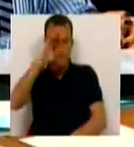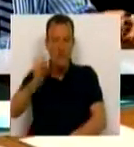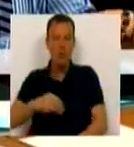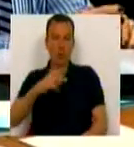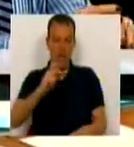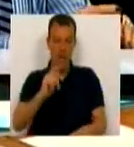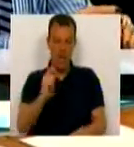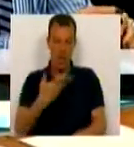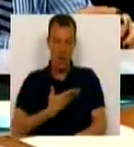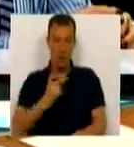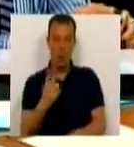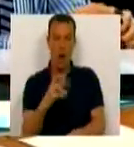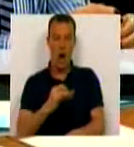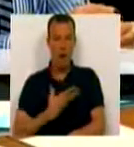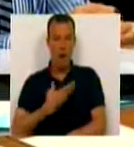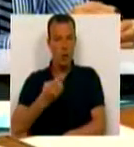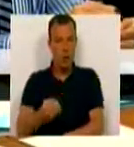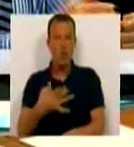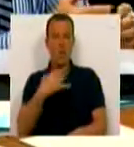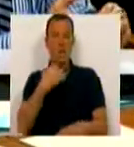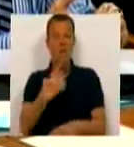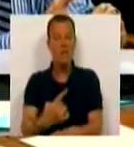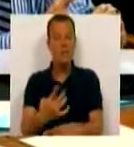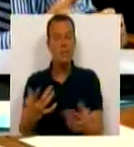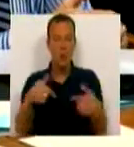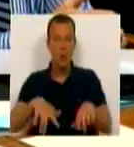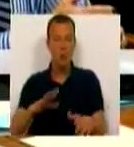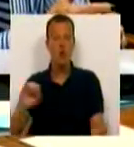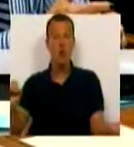jornais, ou pelo menos os jornais noticiam, que é outra coisa diferente.